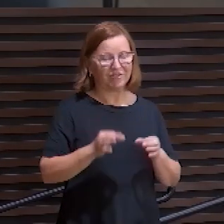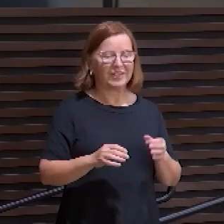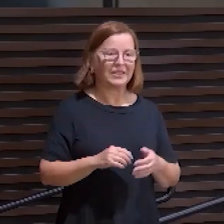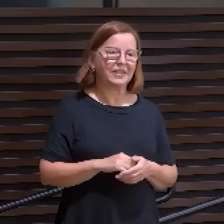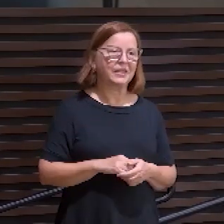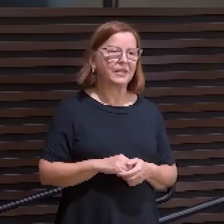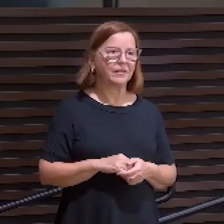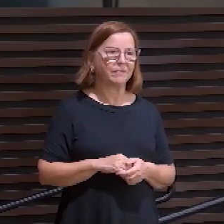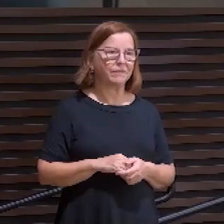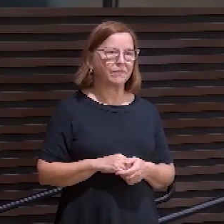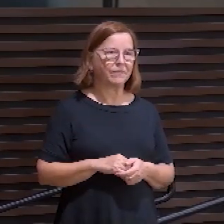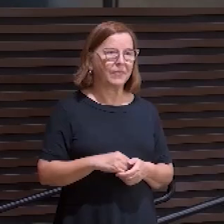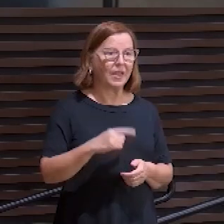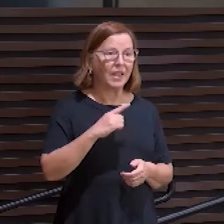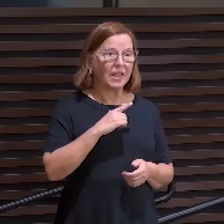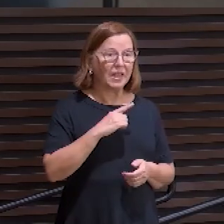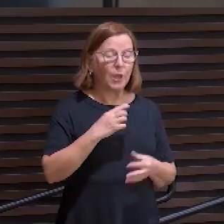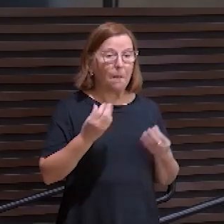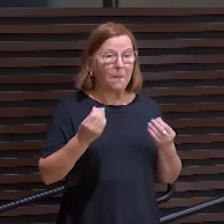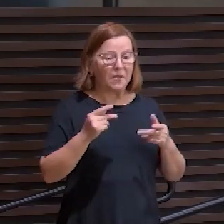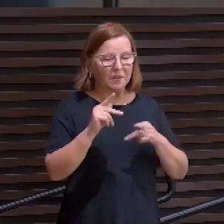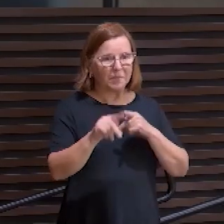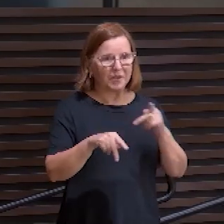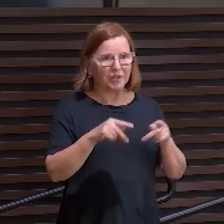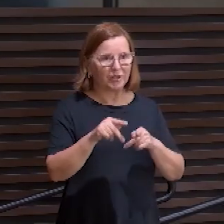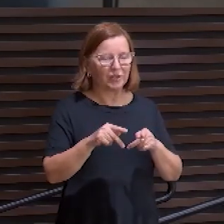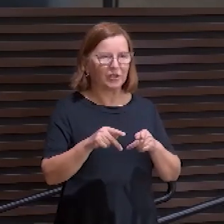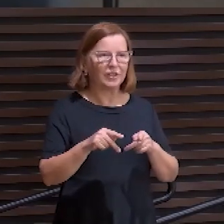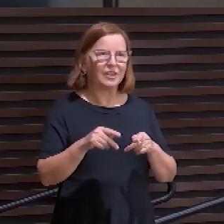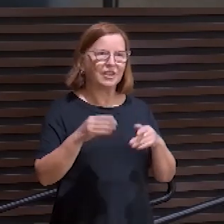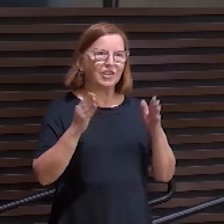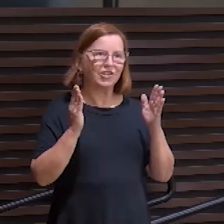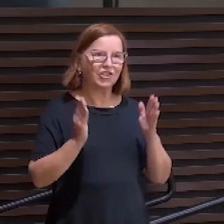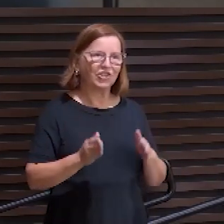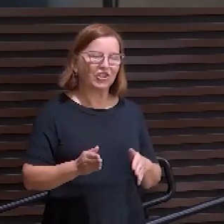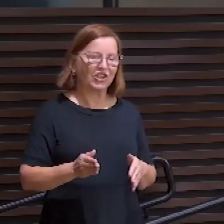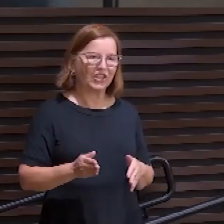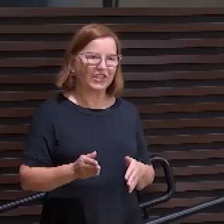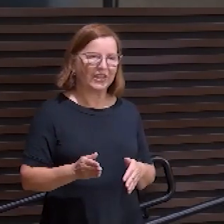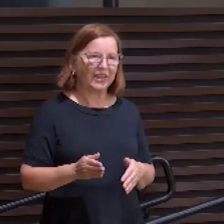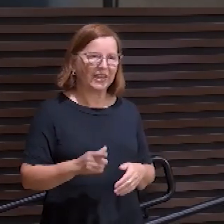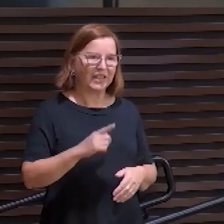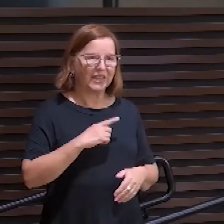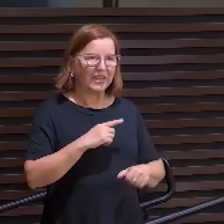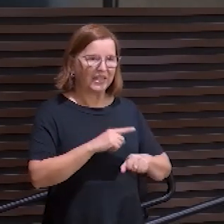Tem muita gente aqui que já tem tempo suficiente para ser mestre,